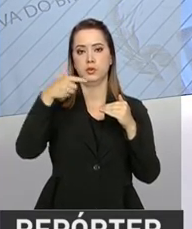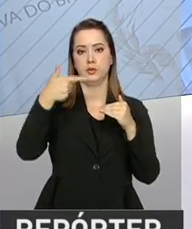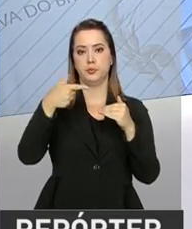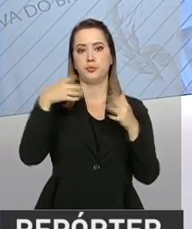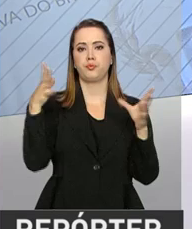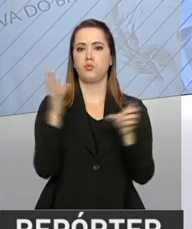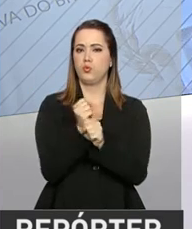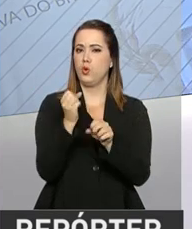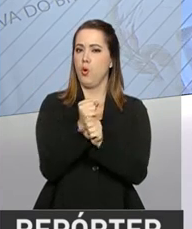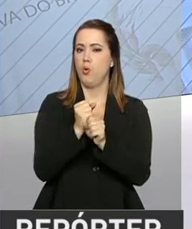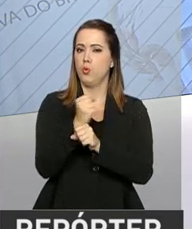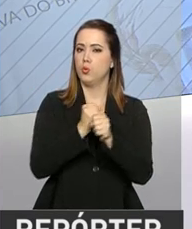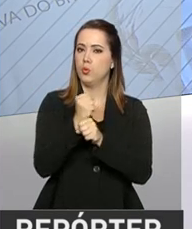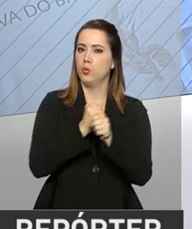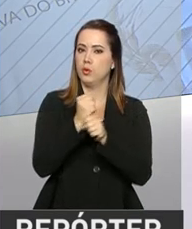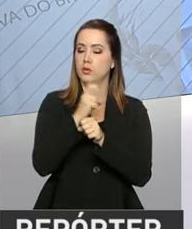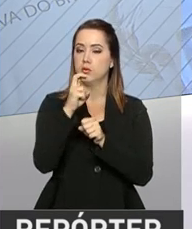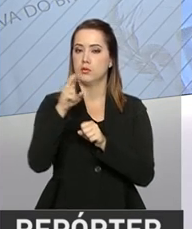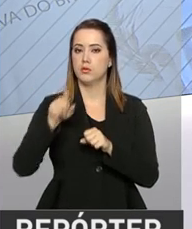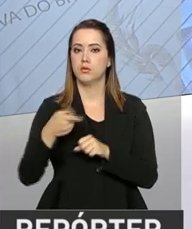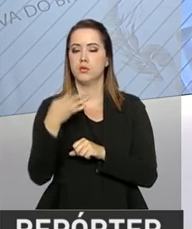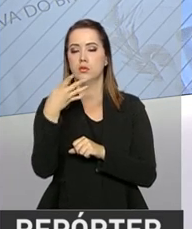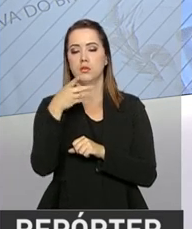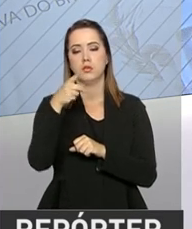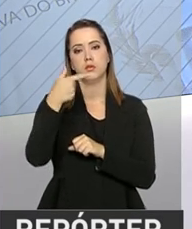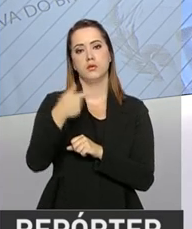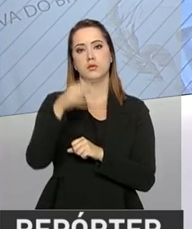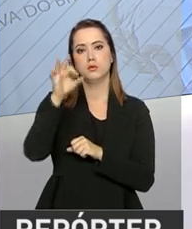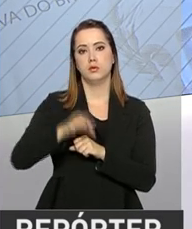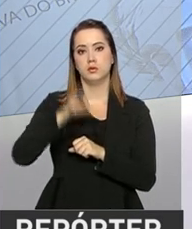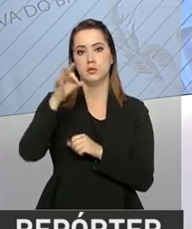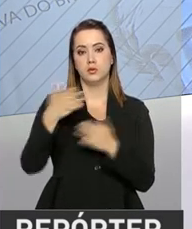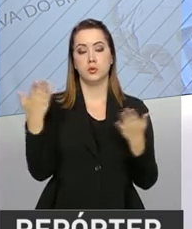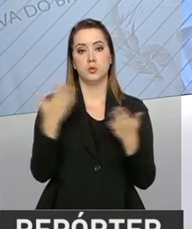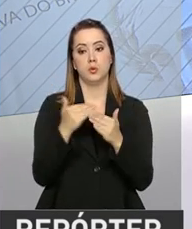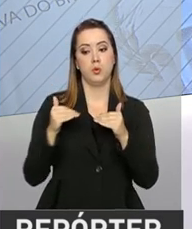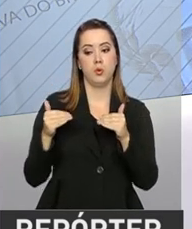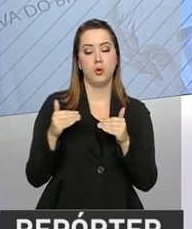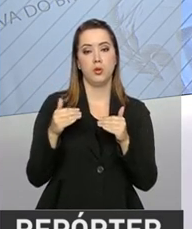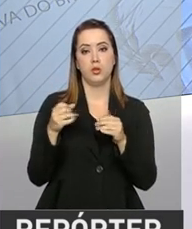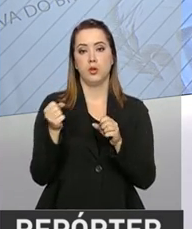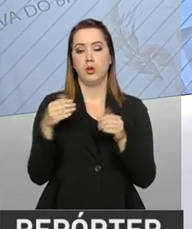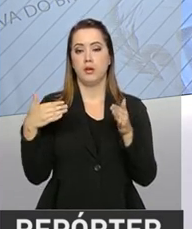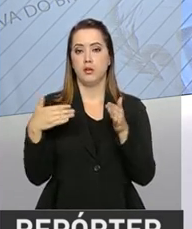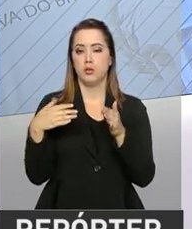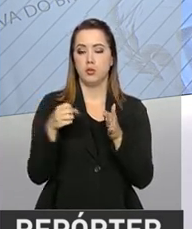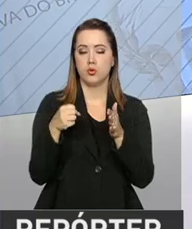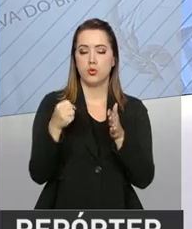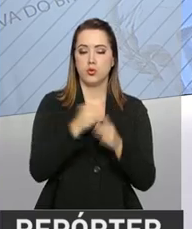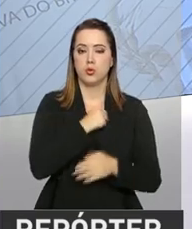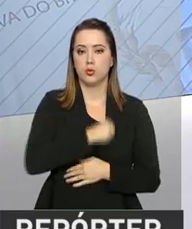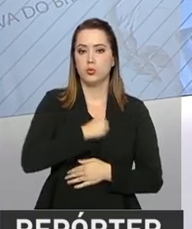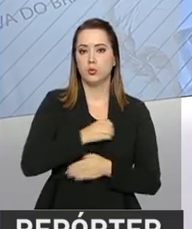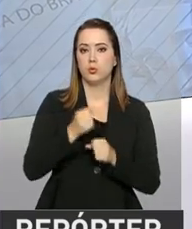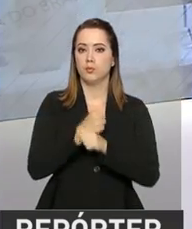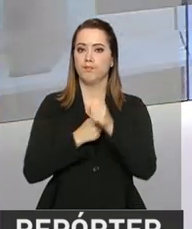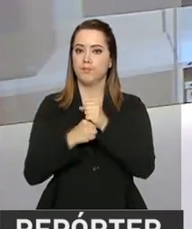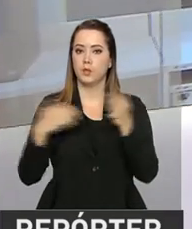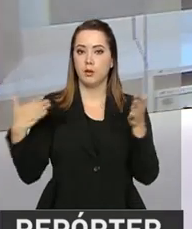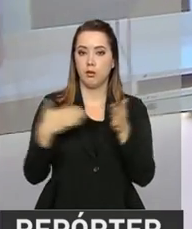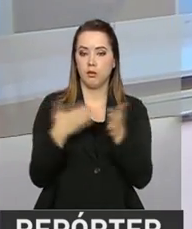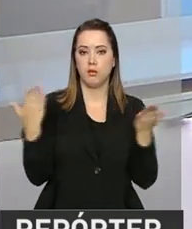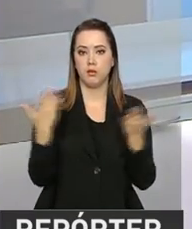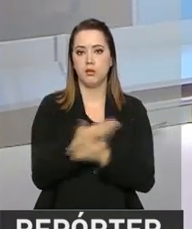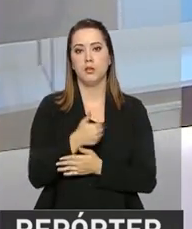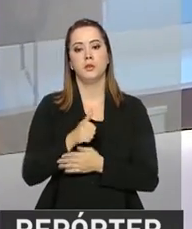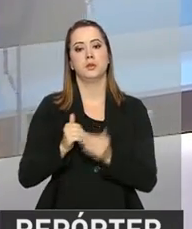a 5,42 por e o avanço nos últimos 12 meses é de 8,97 por. segundo